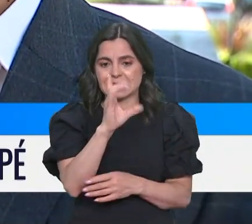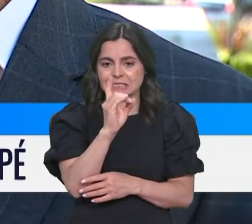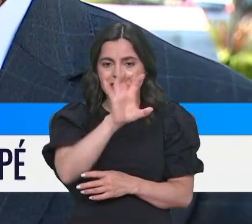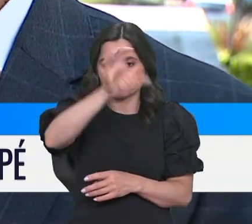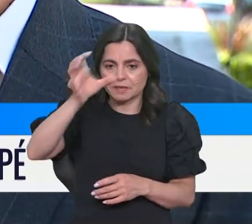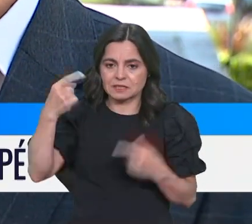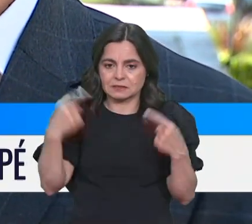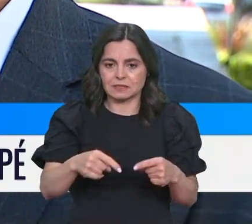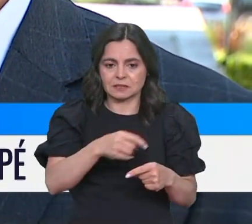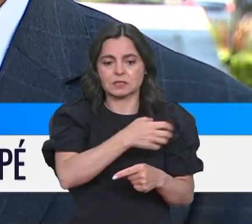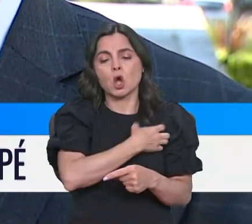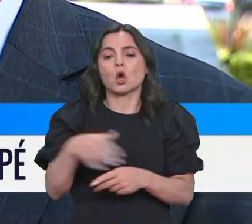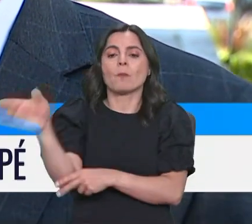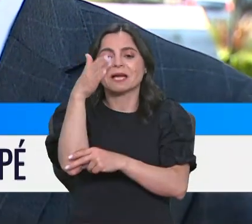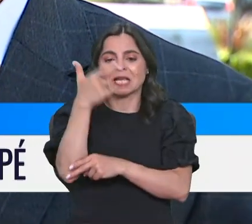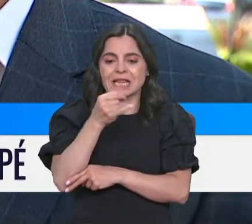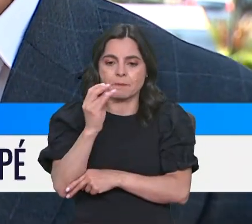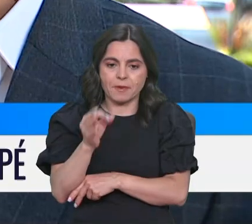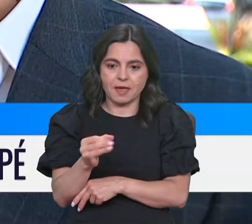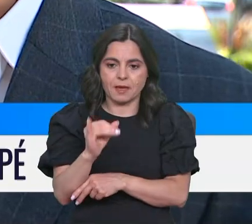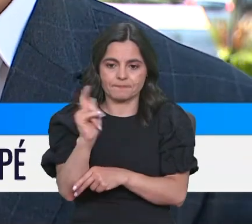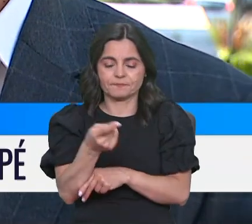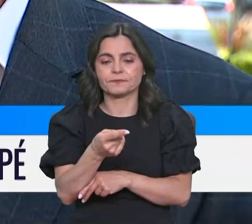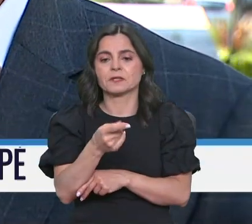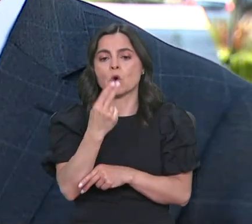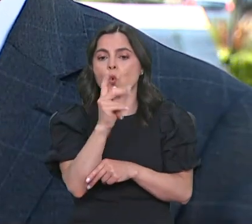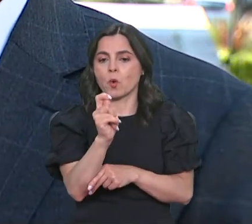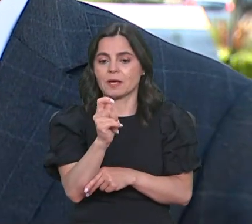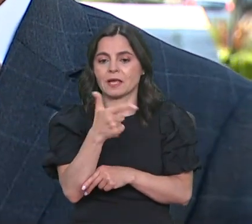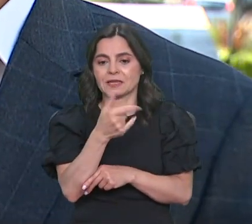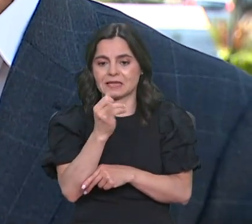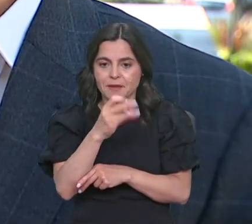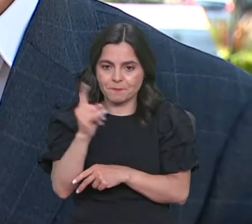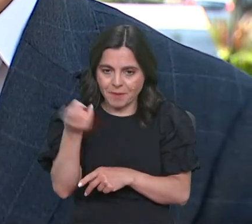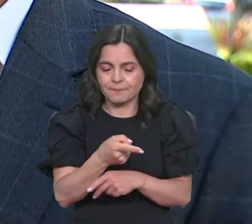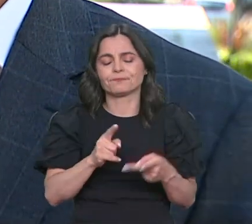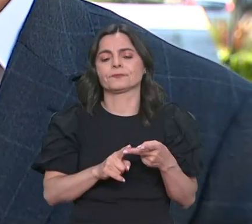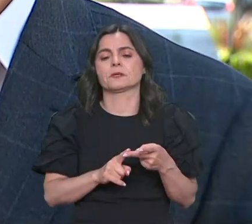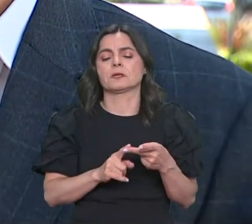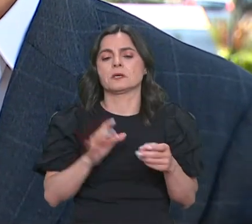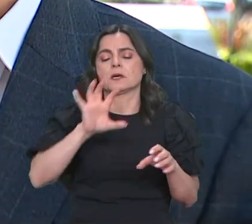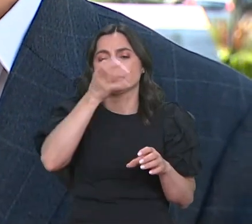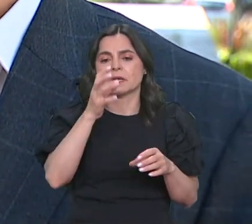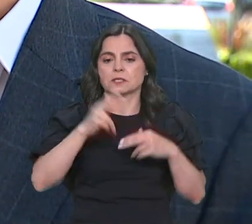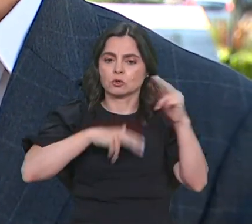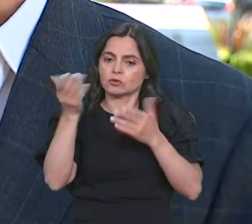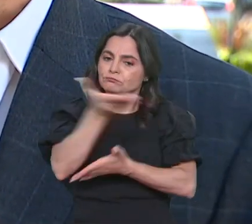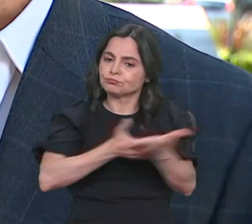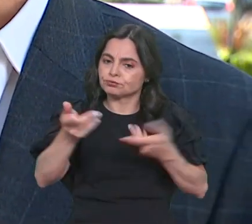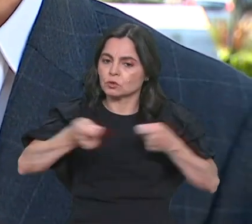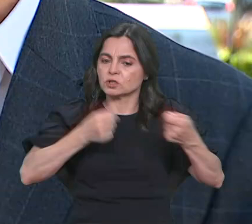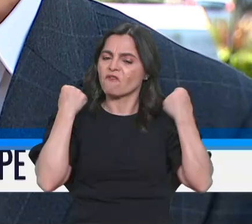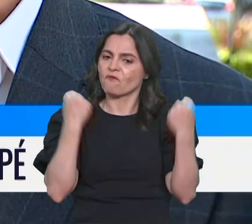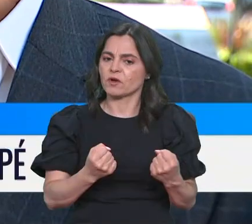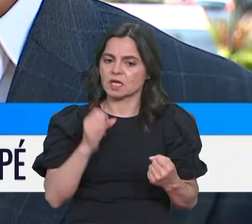países com embaixadas em Taipei, temos a União Europeia em Taipei, temos países a fazer relações e a construir relações comerciais fortes